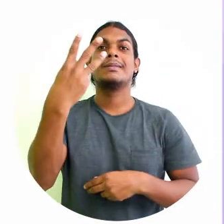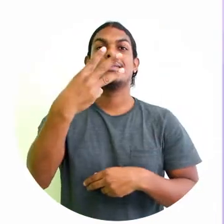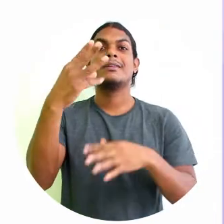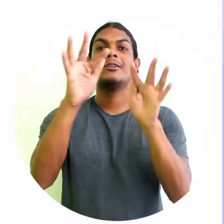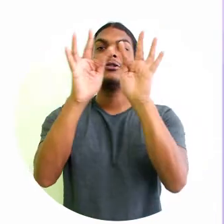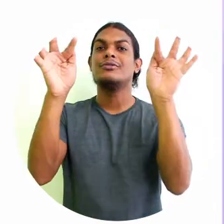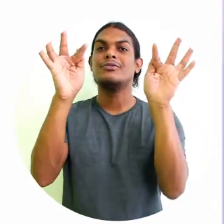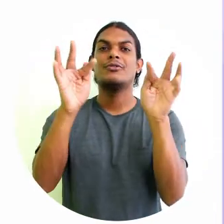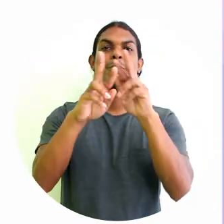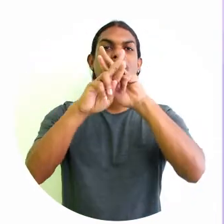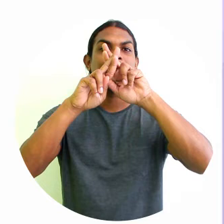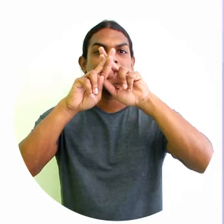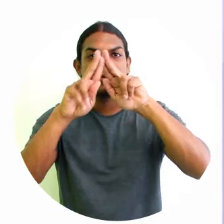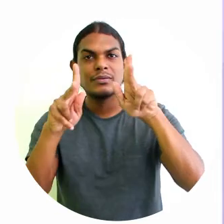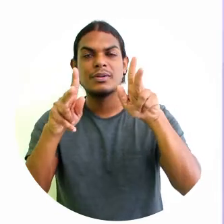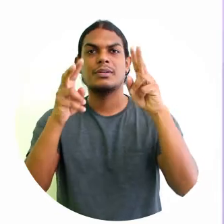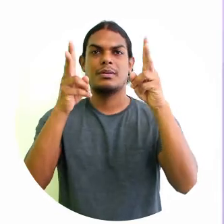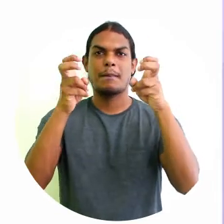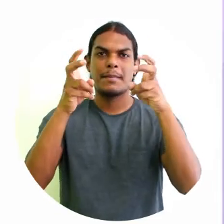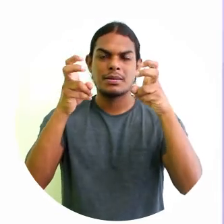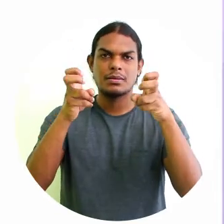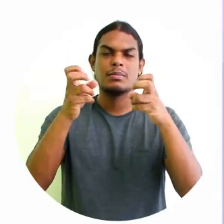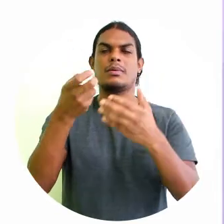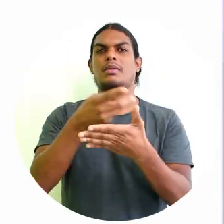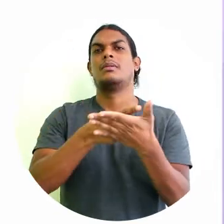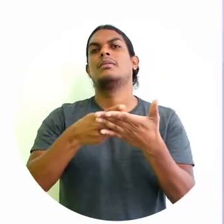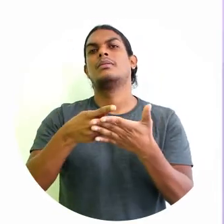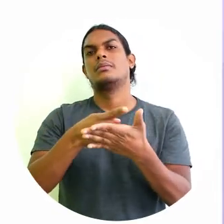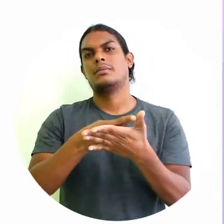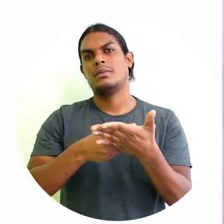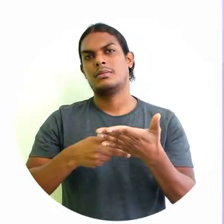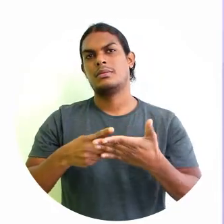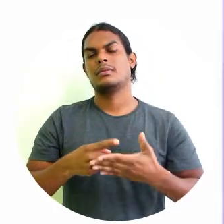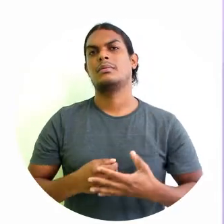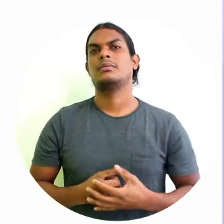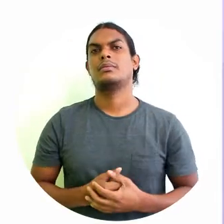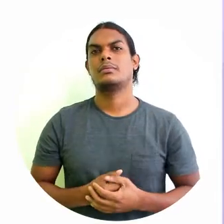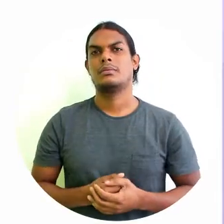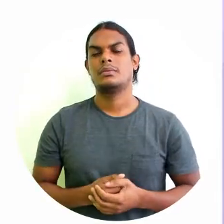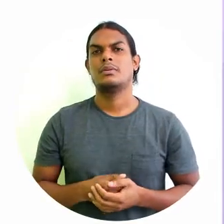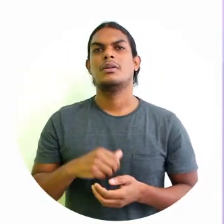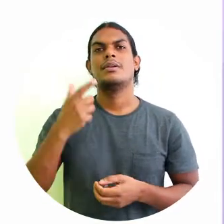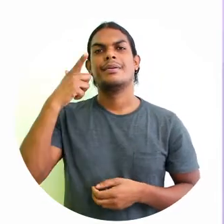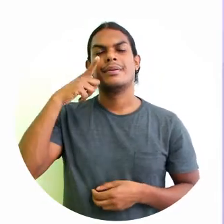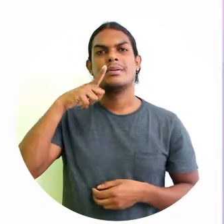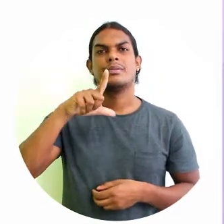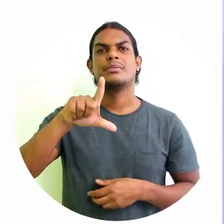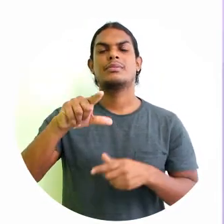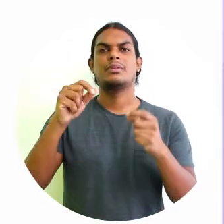em uma única imagem, né? Em uma única gravura. Ele consegue